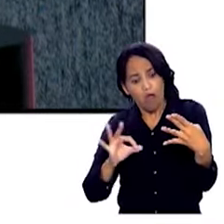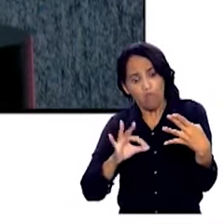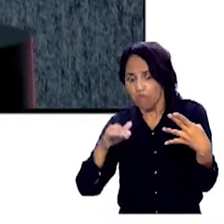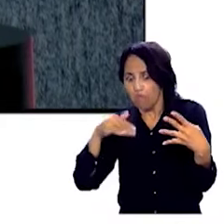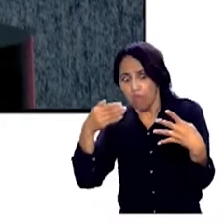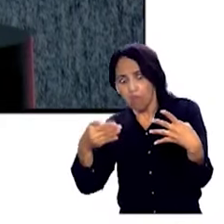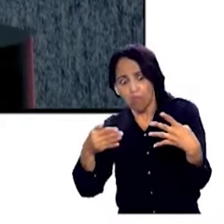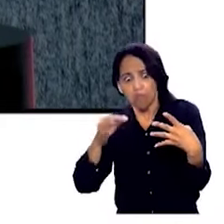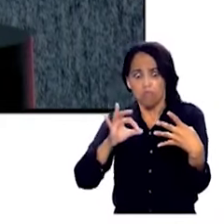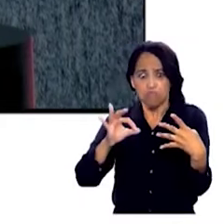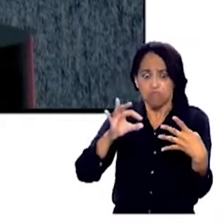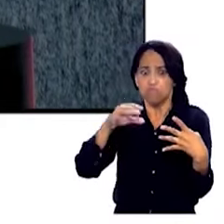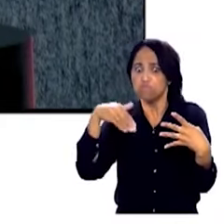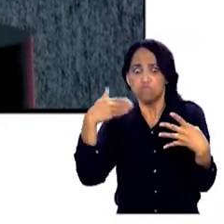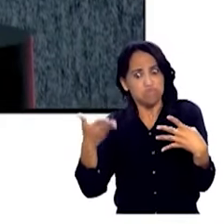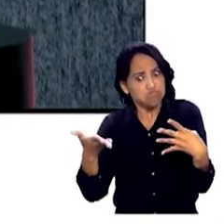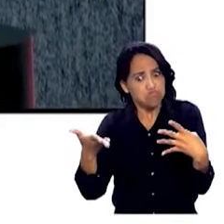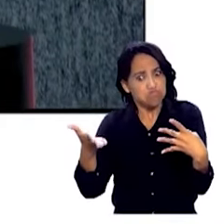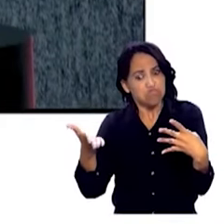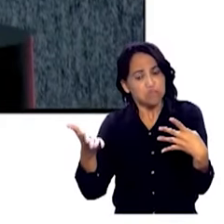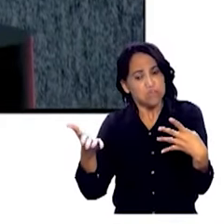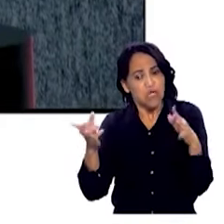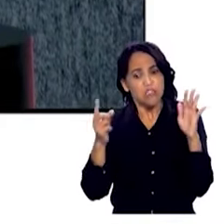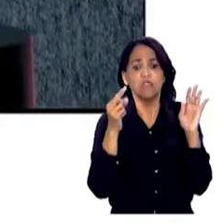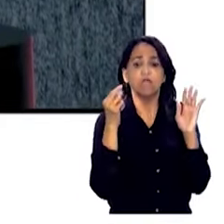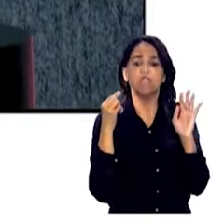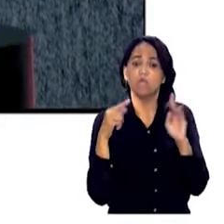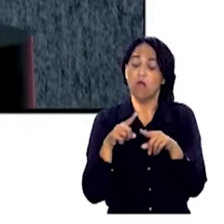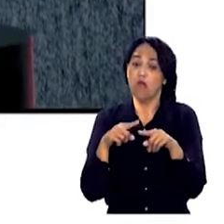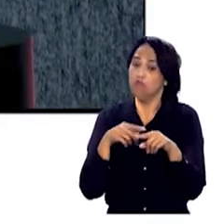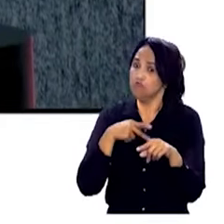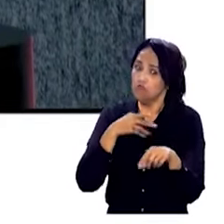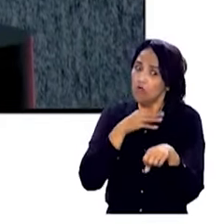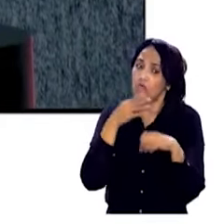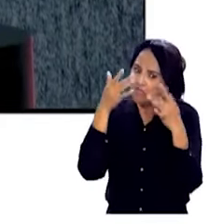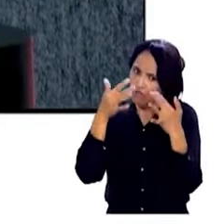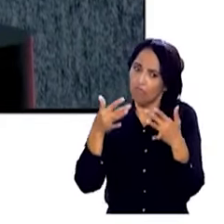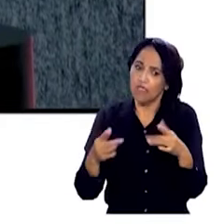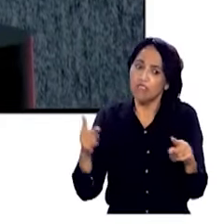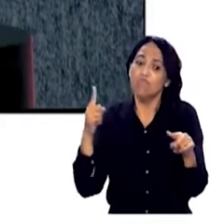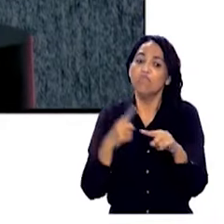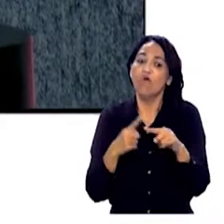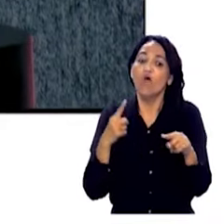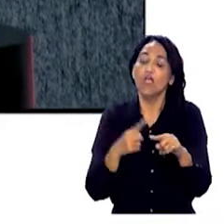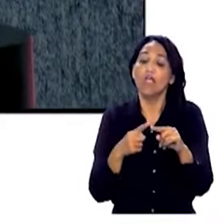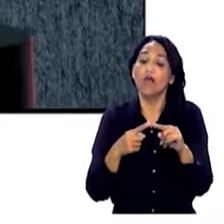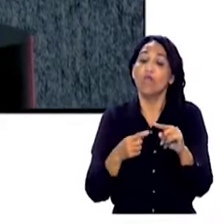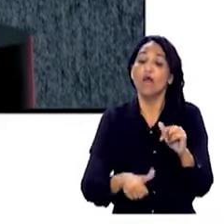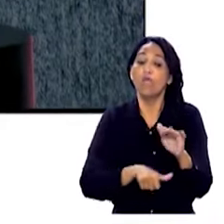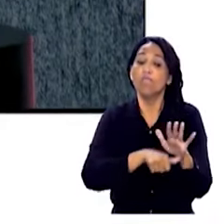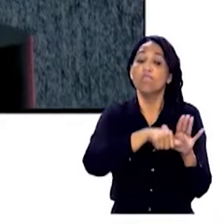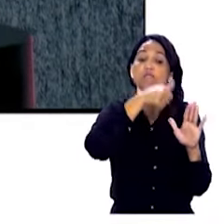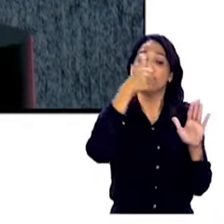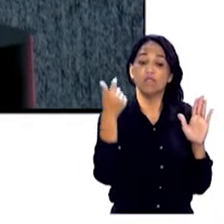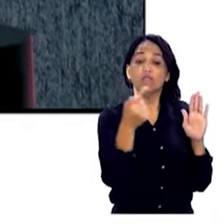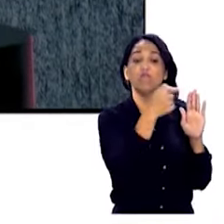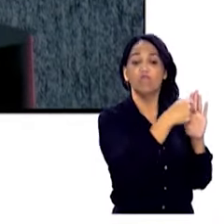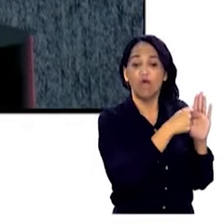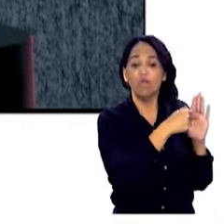ponto Fundamental e eu estou dizendo isso porque o meu primeiro ponto é